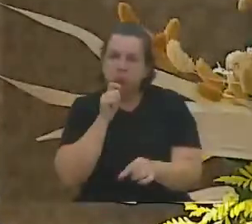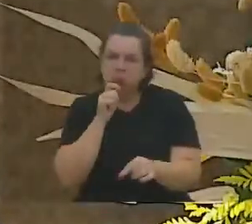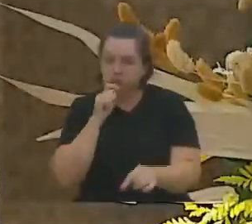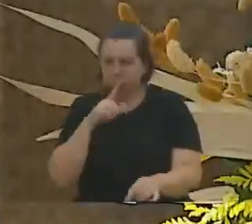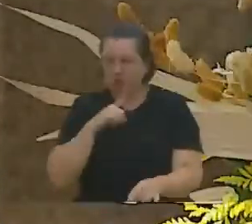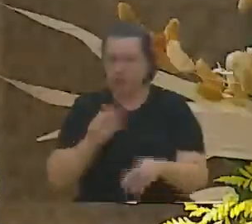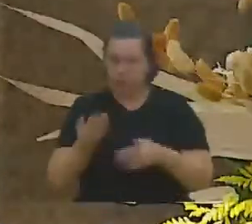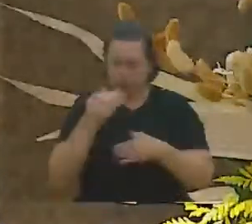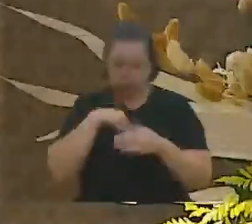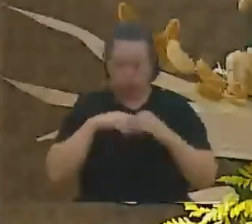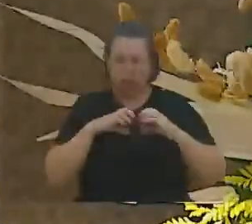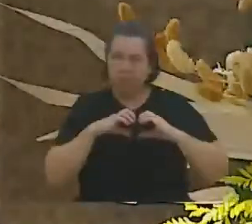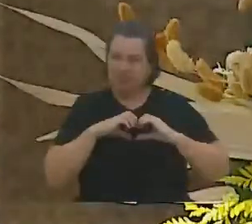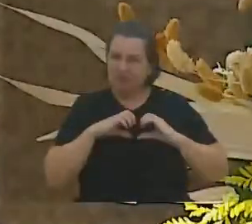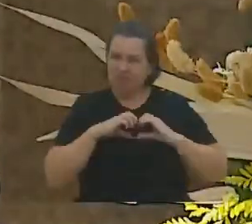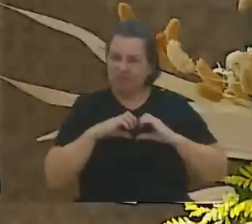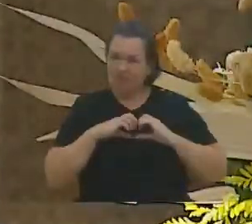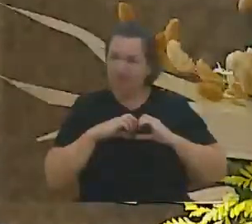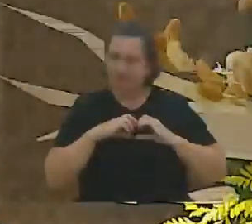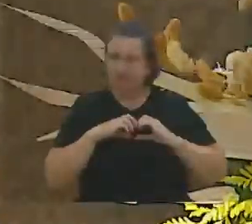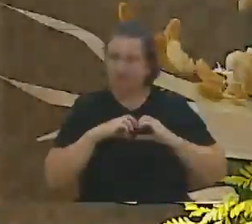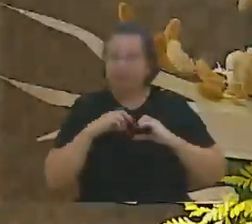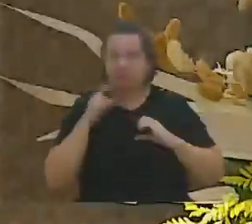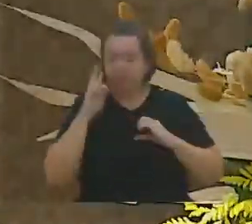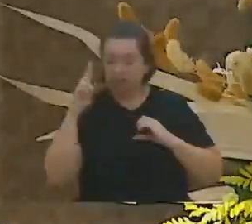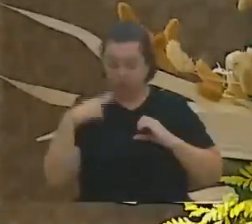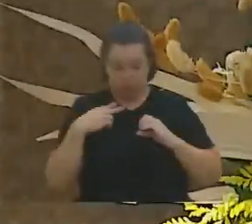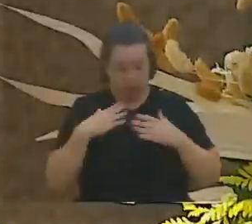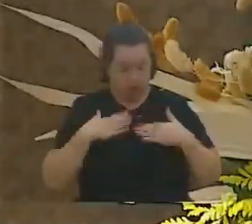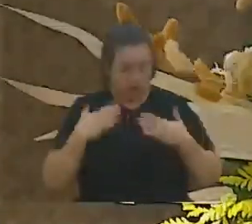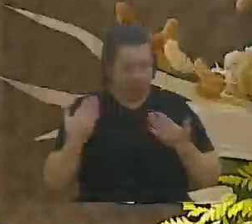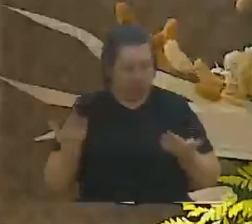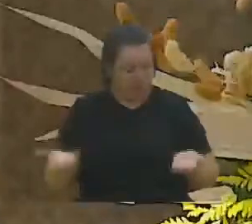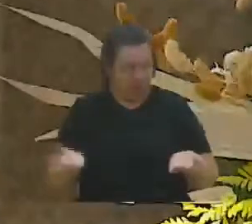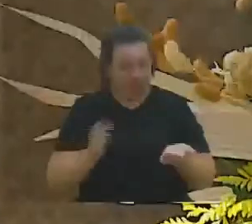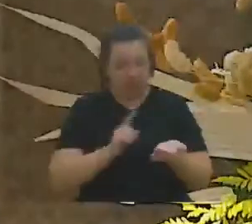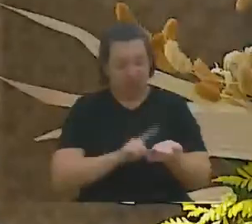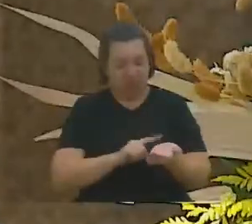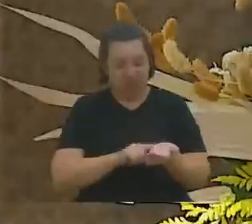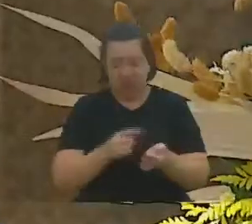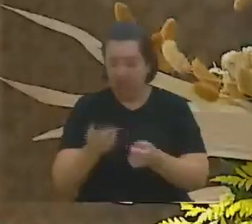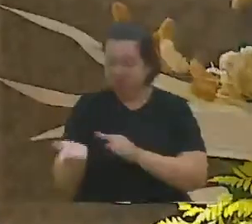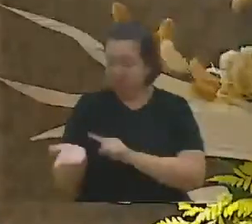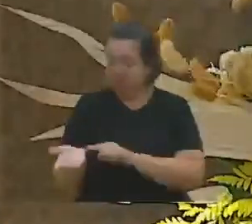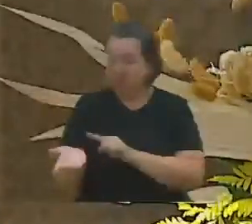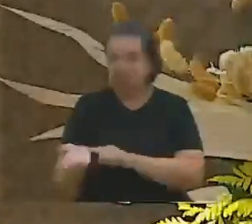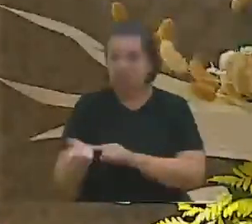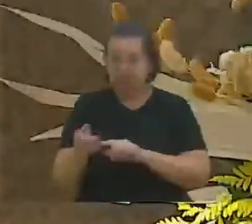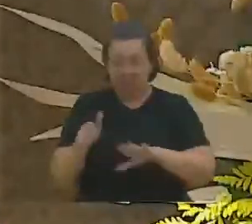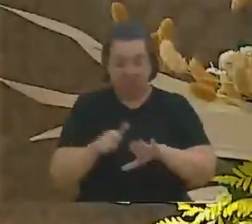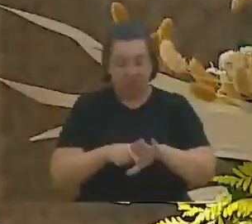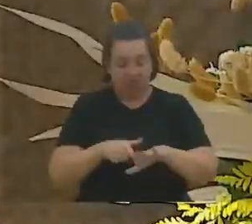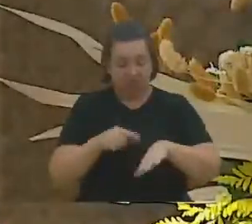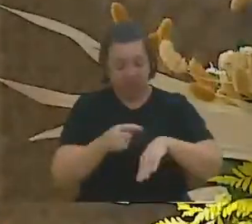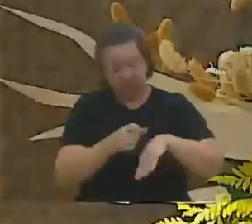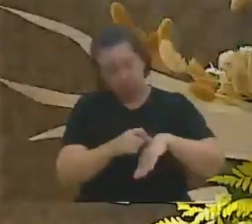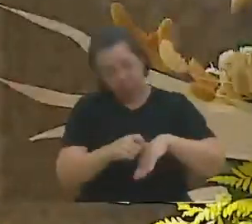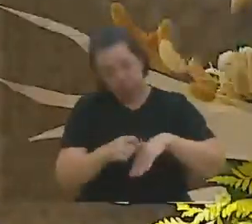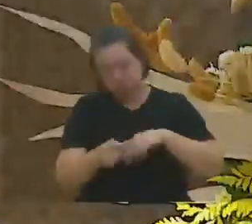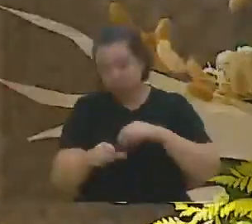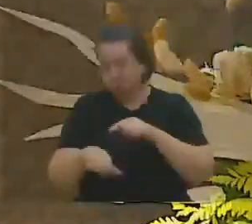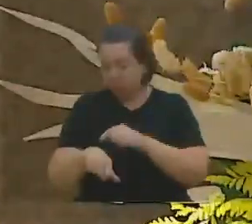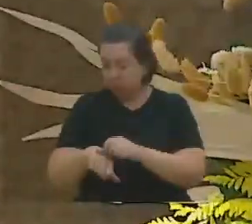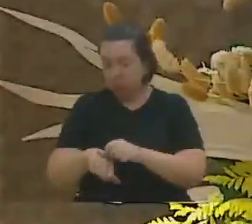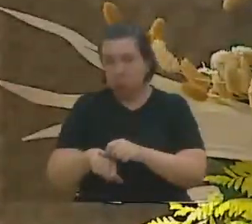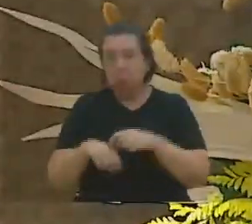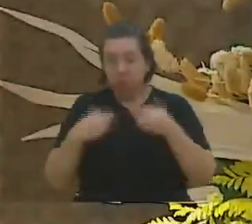no coração? Vede minhas mãos e meus pés, sou eu mesmo.